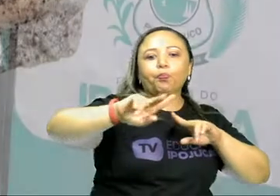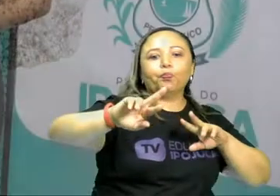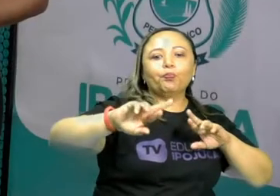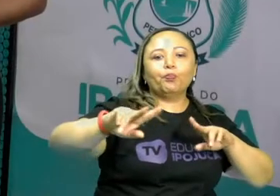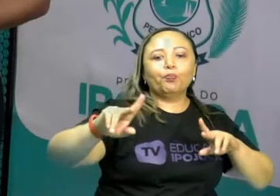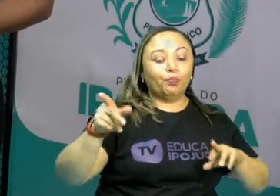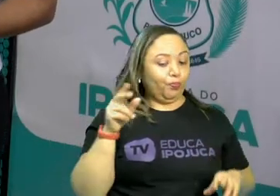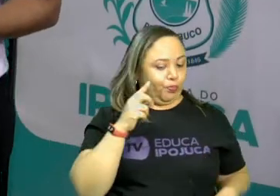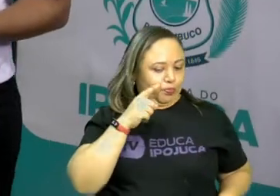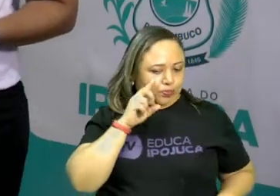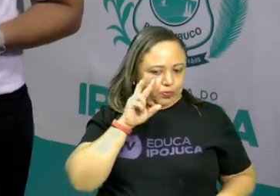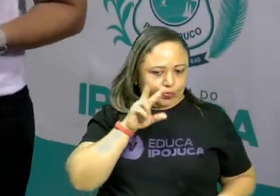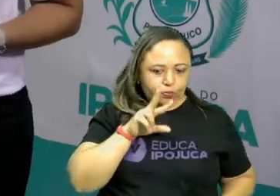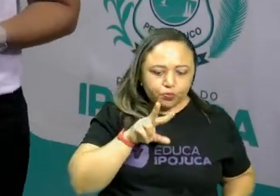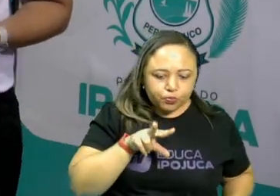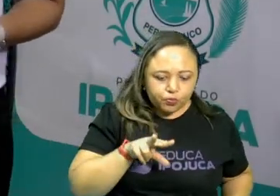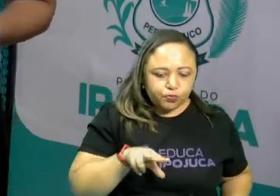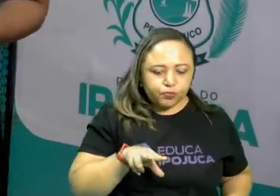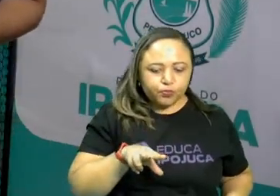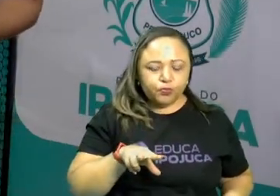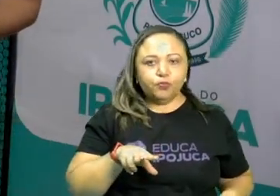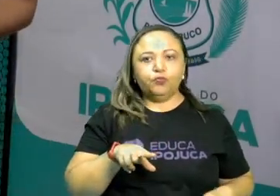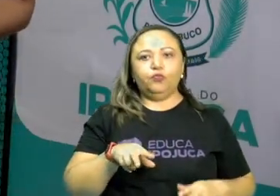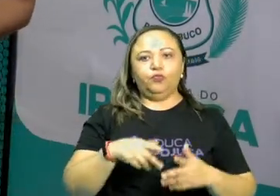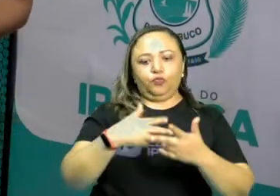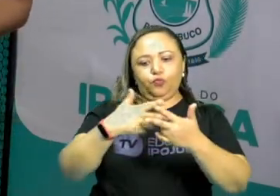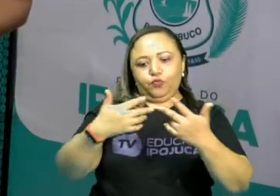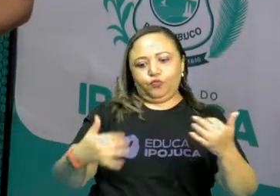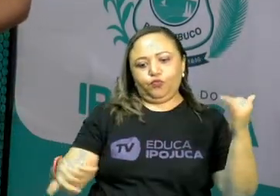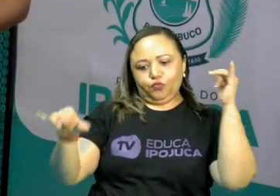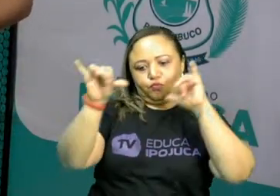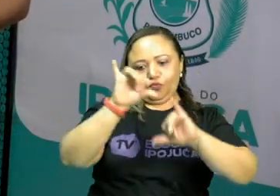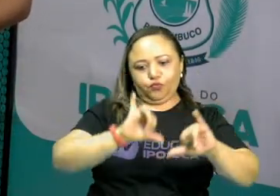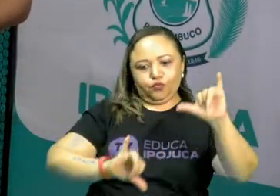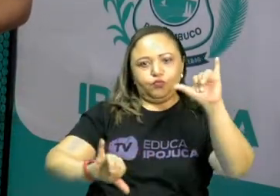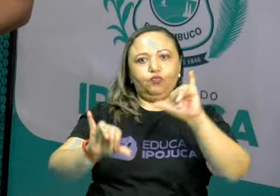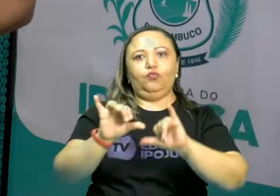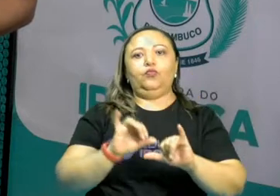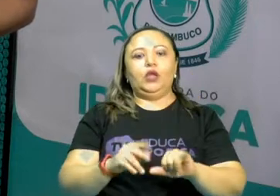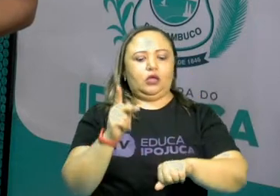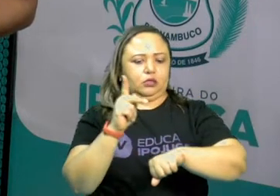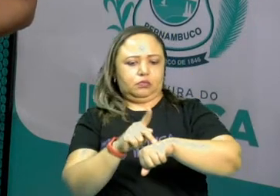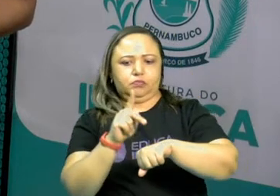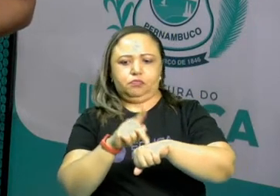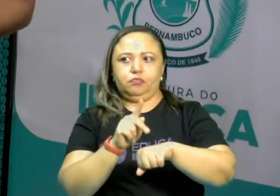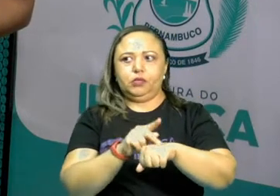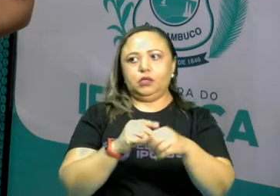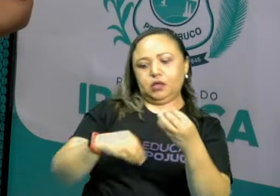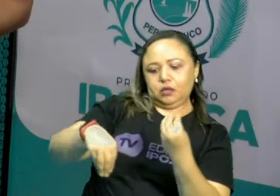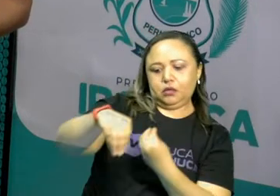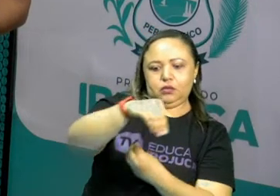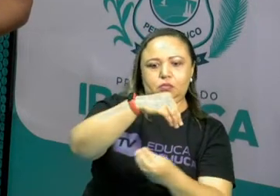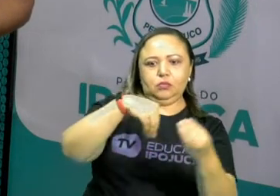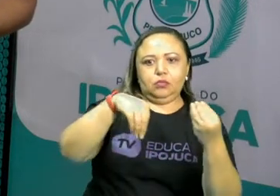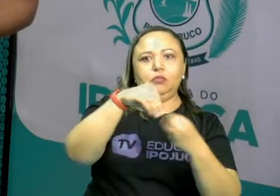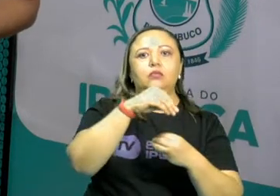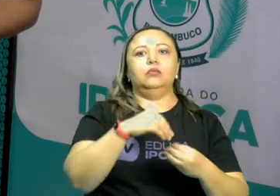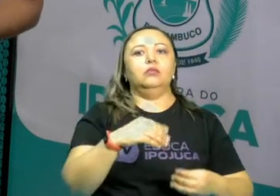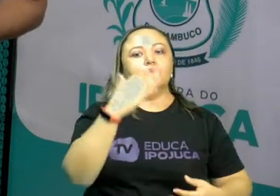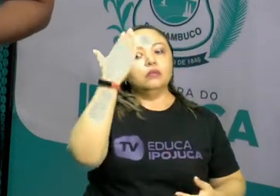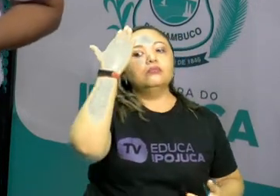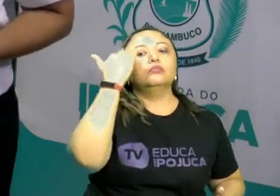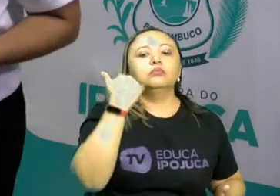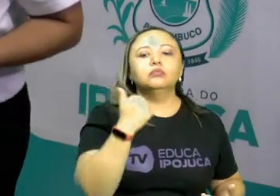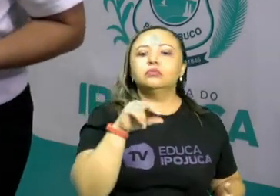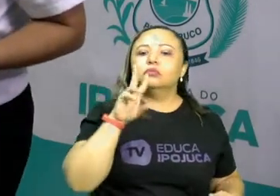estou vendo os minerais, os tipos de rochas que vão fazer parte dessa mistura. E